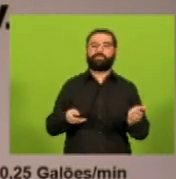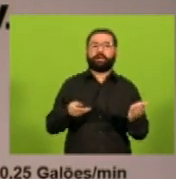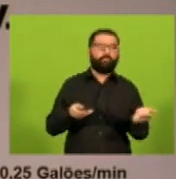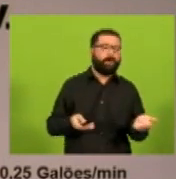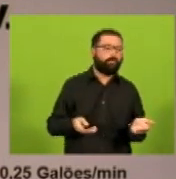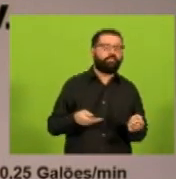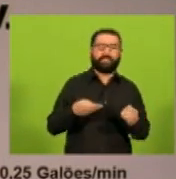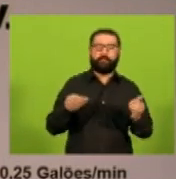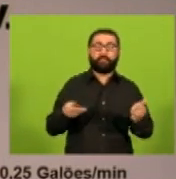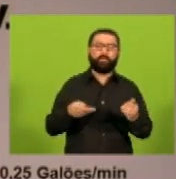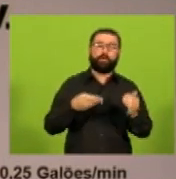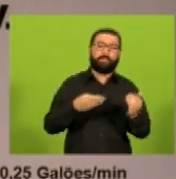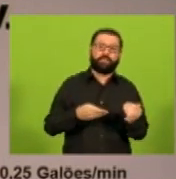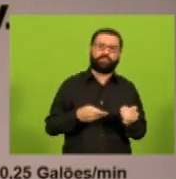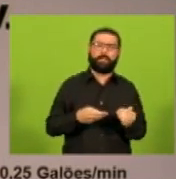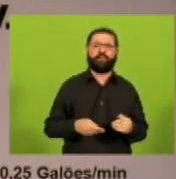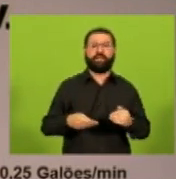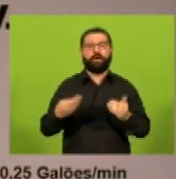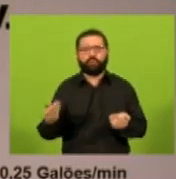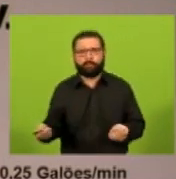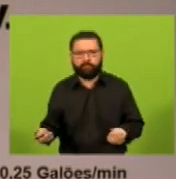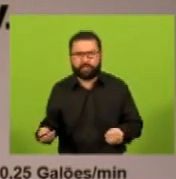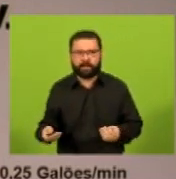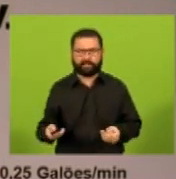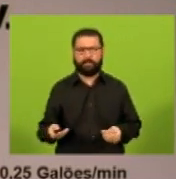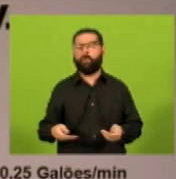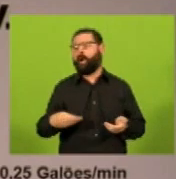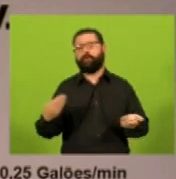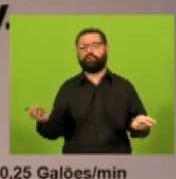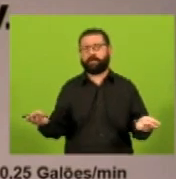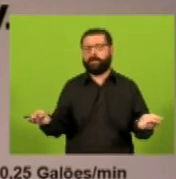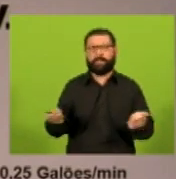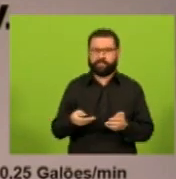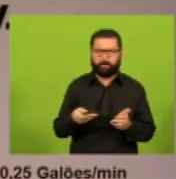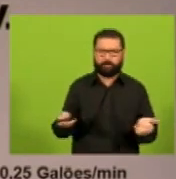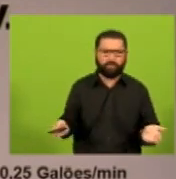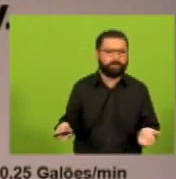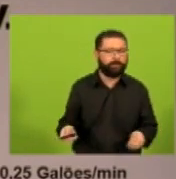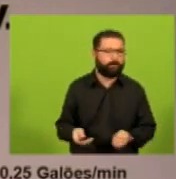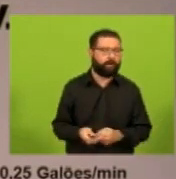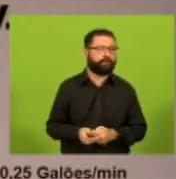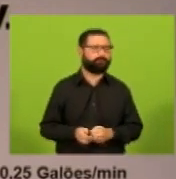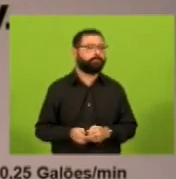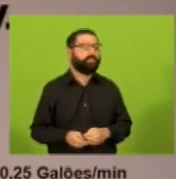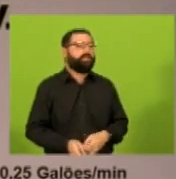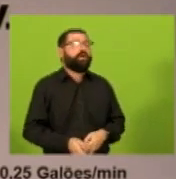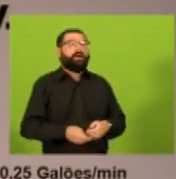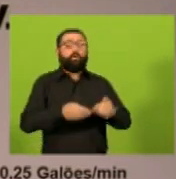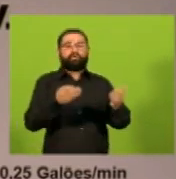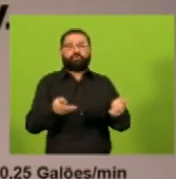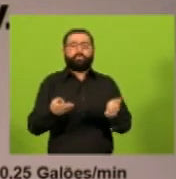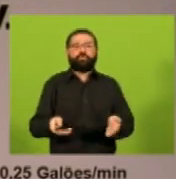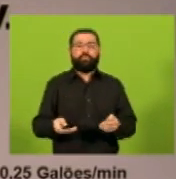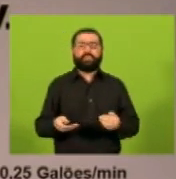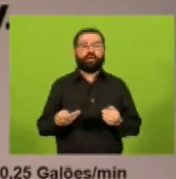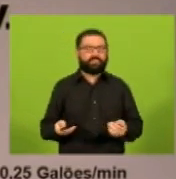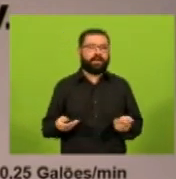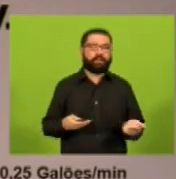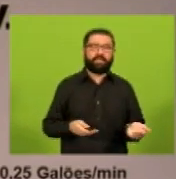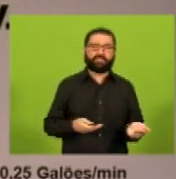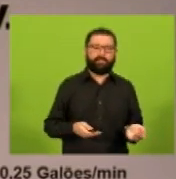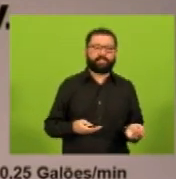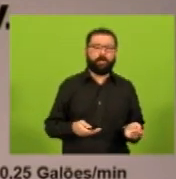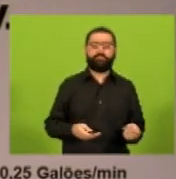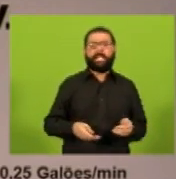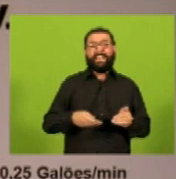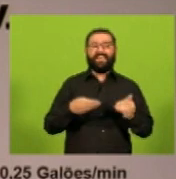primeiros números são o ângulo da abertura, o que a gente chama de ângulo de pulverização ou ângulo de aplicação, é tudo a mesma coisa. Os últimos números vão ser,